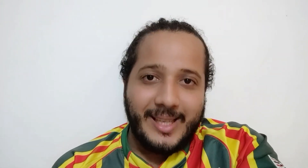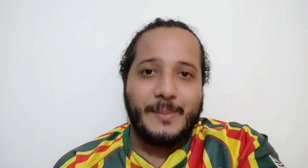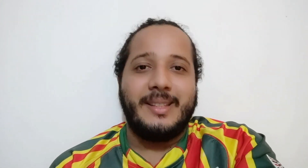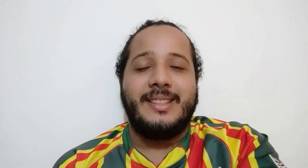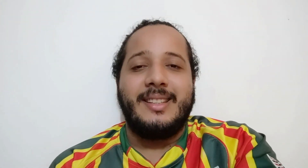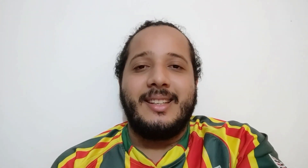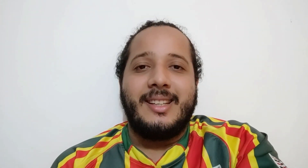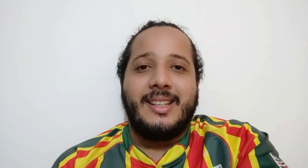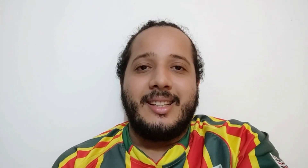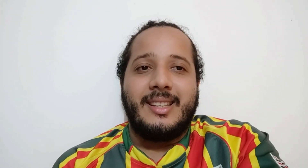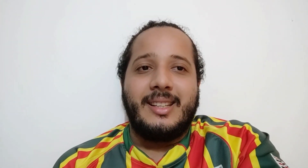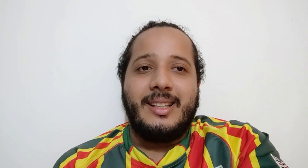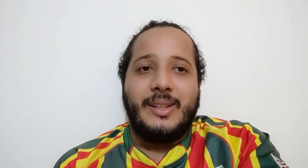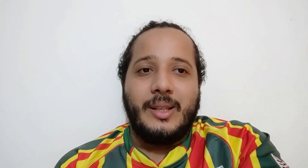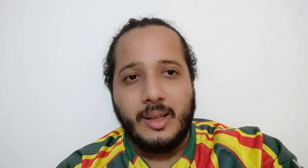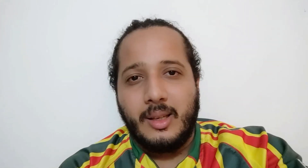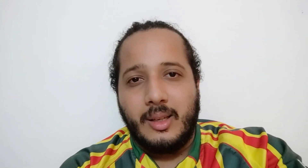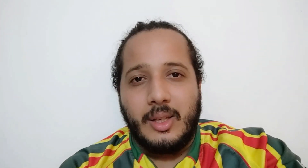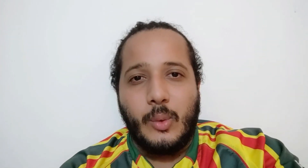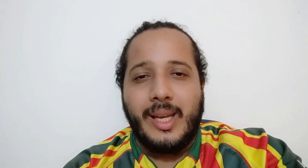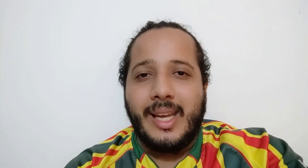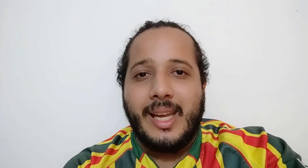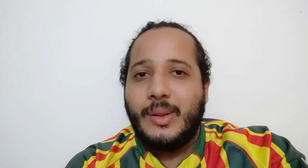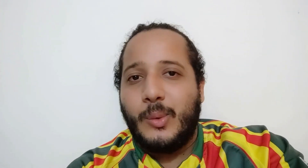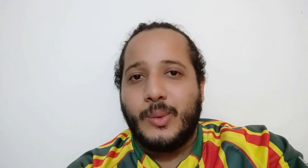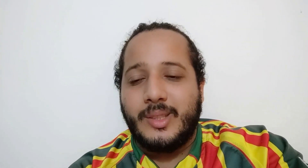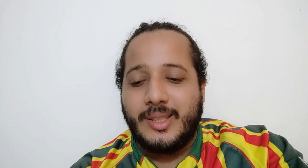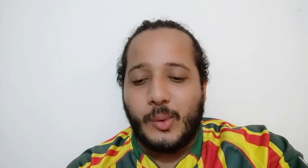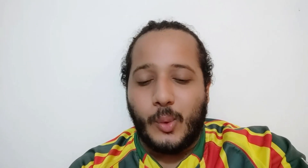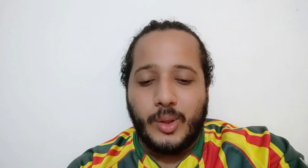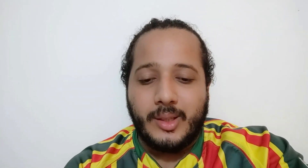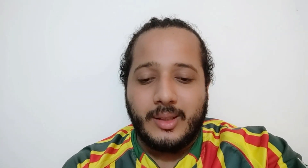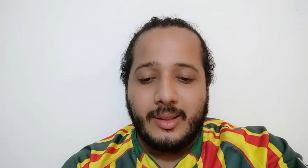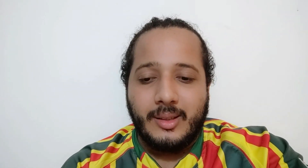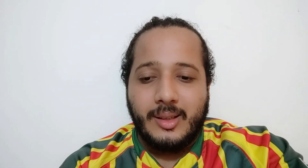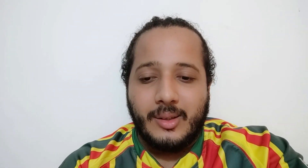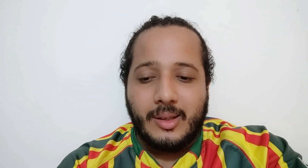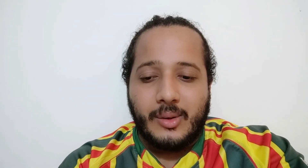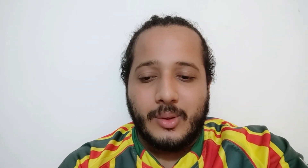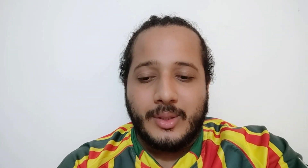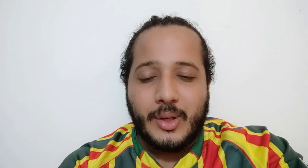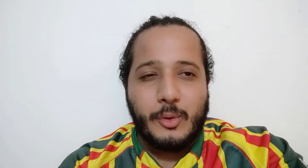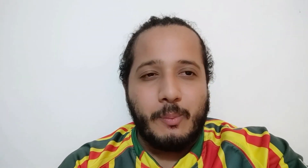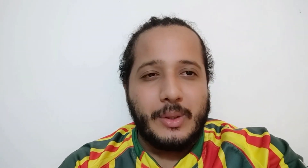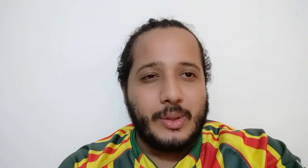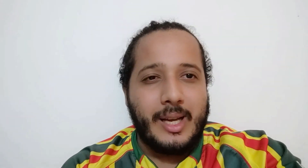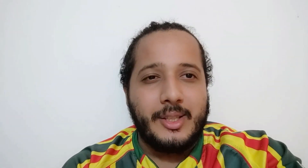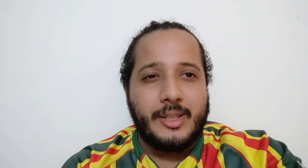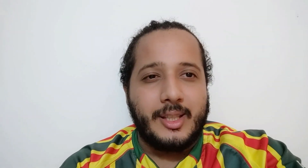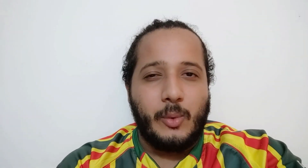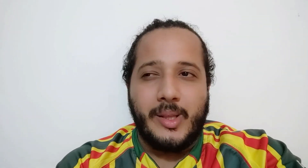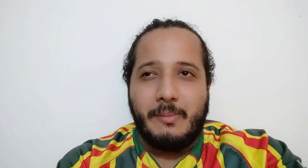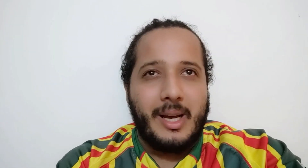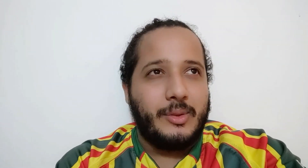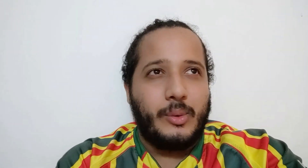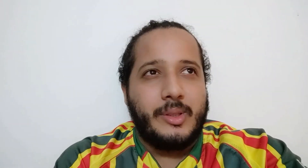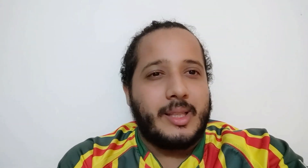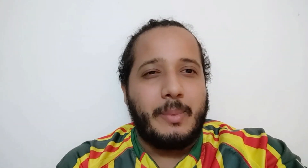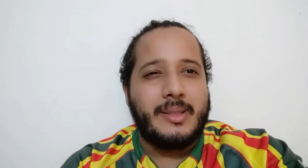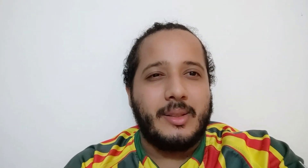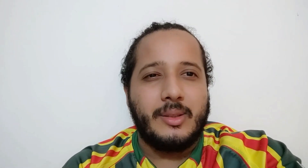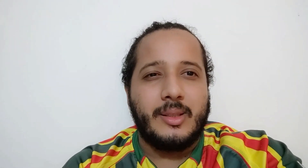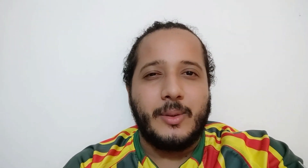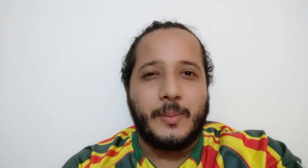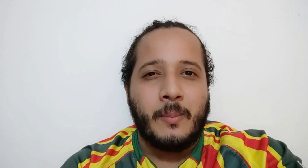Escola de Cinema. E o enredo desse curta conta a história de um personagem que já não aguenta mais tudo isso